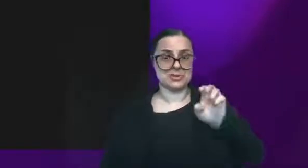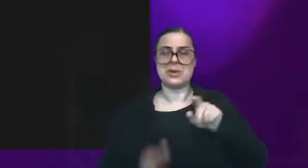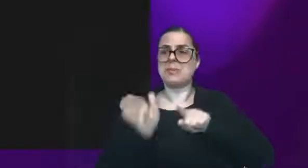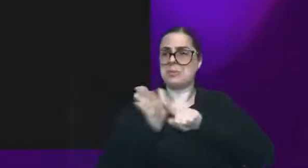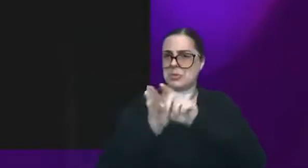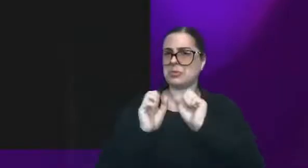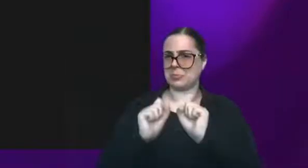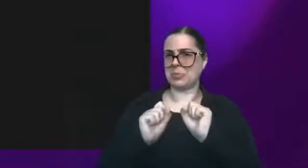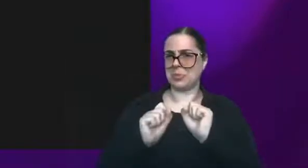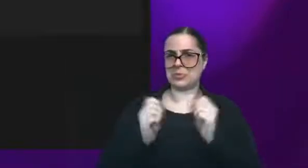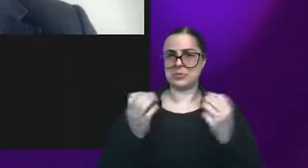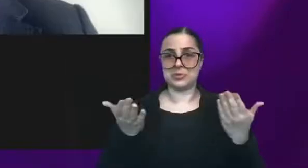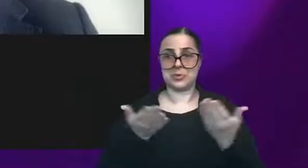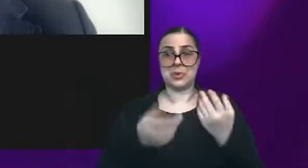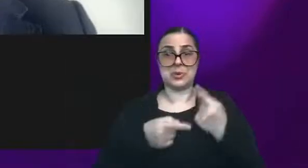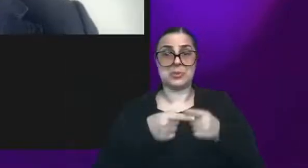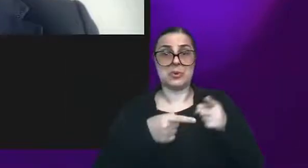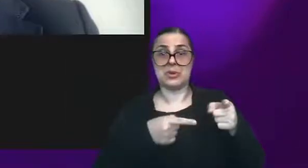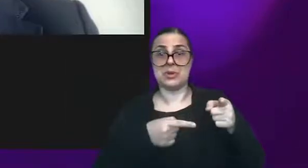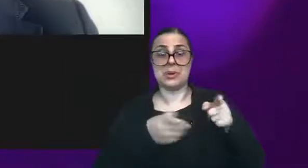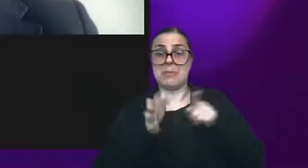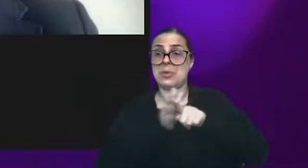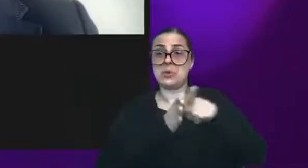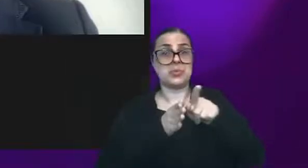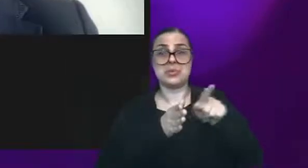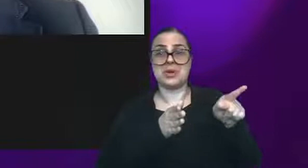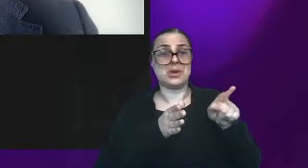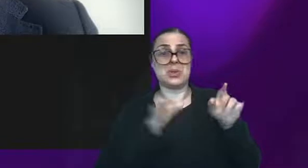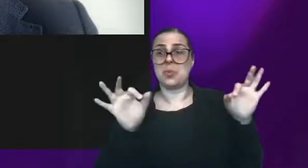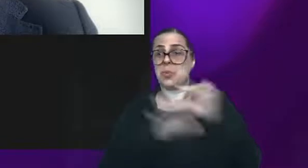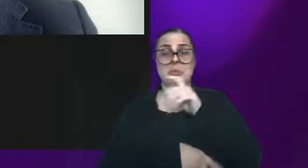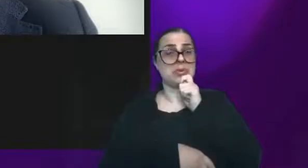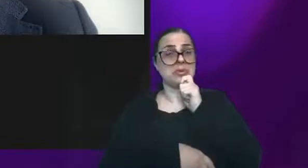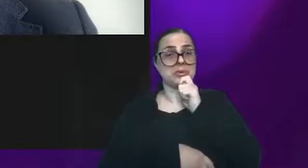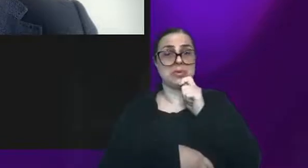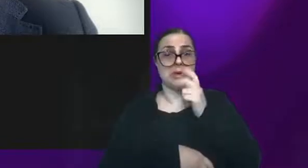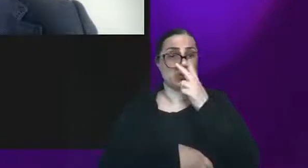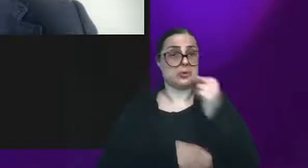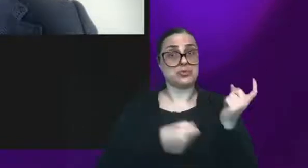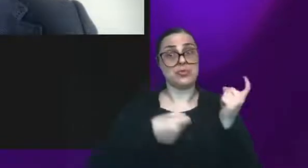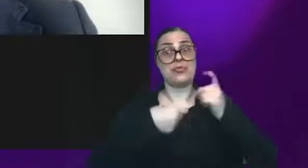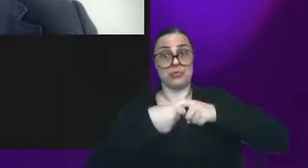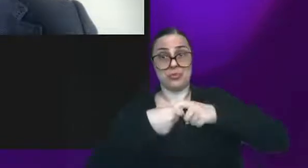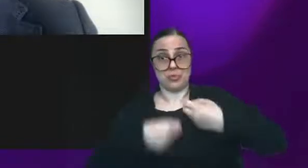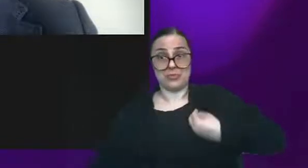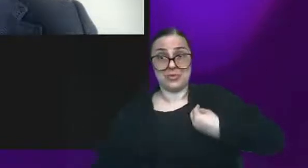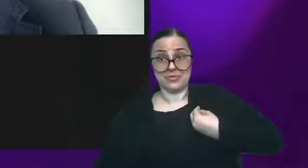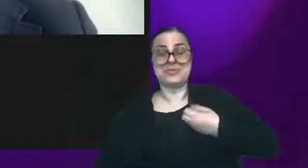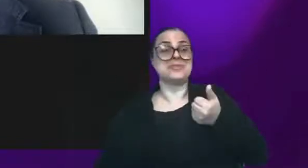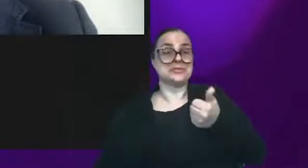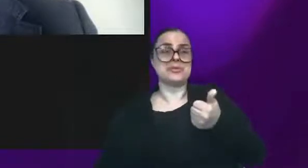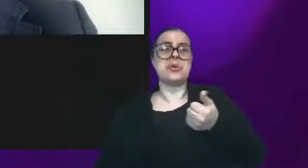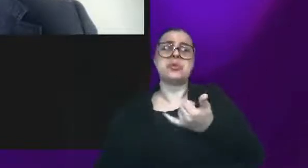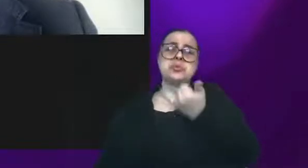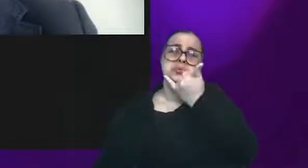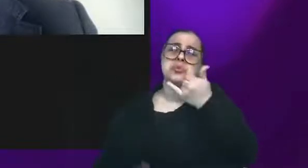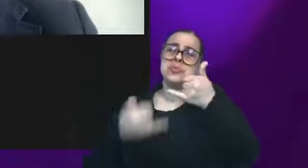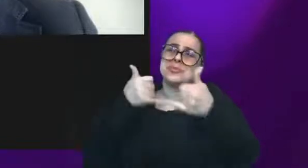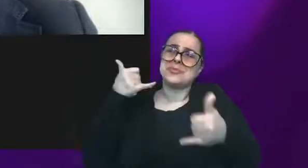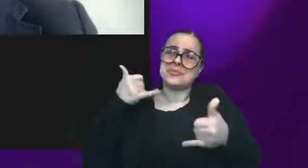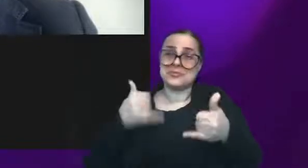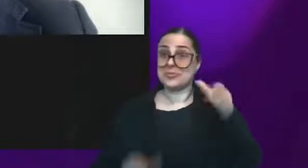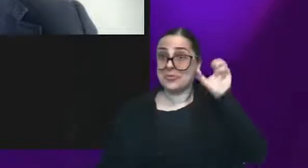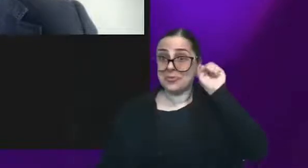Então, ele acabou não completando a pergunta, né? Mas ele deve estar voltando. Voltou, Fabrício? Oi, desculpa, eu caí. Vocês estão me